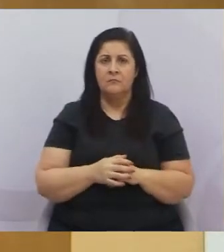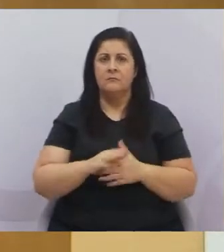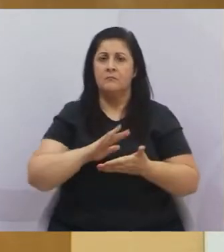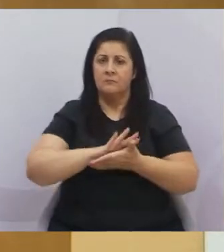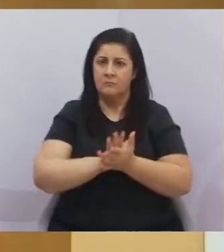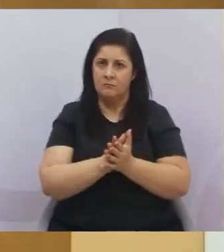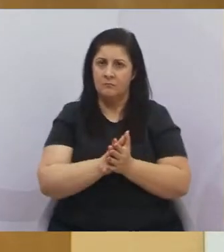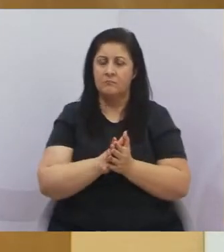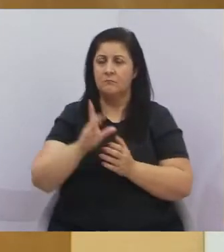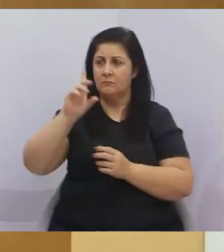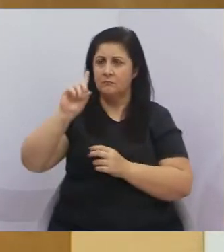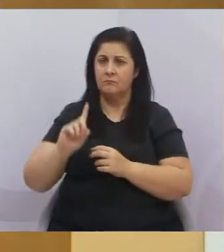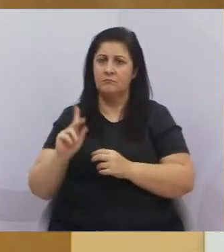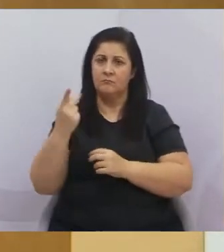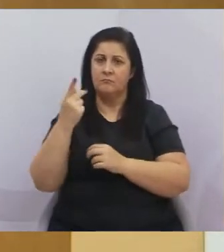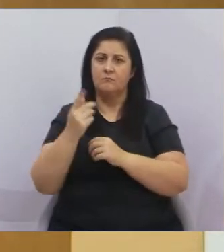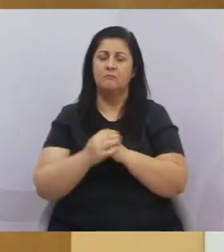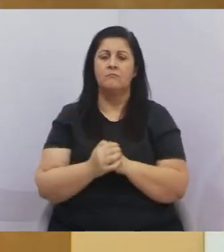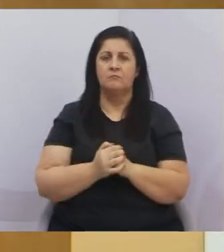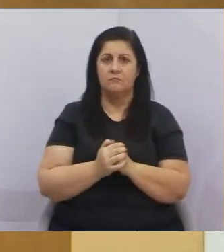direitos humanos.